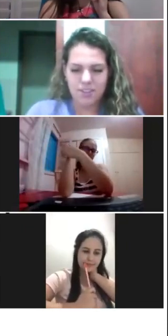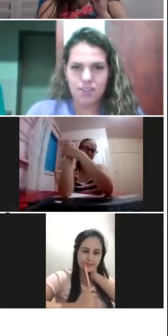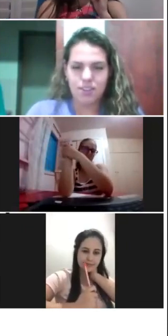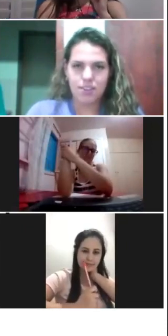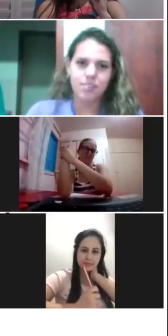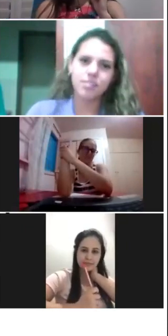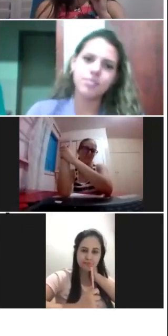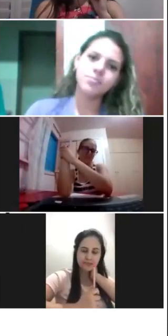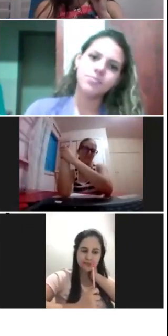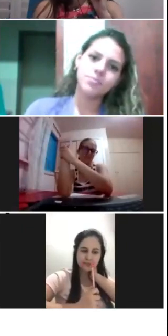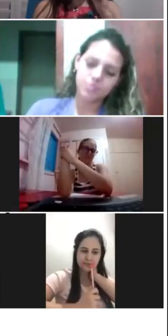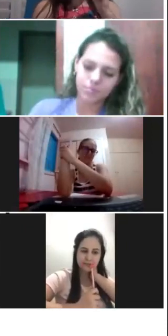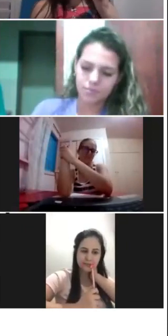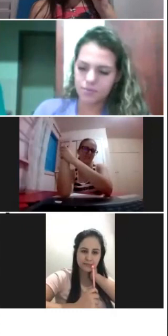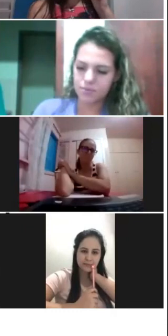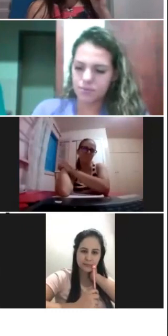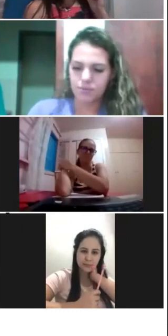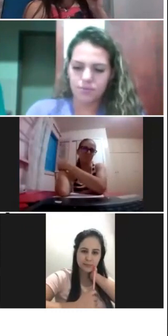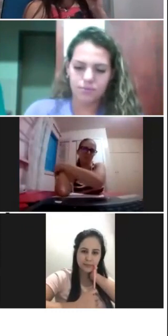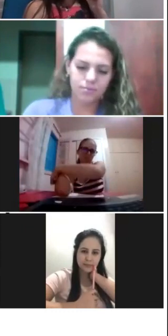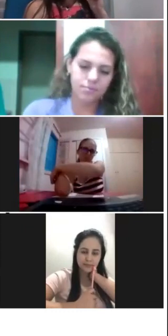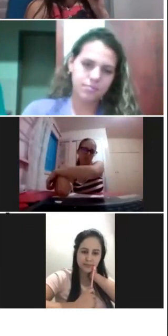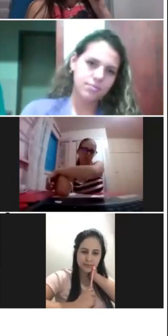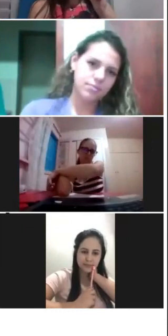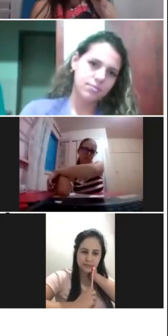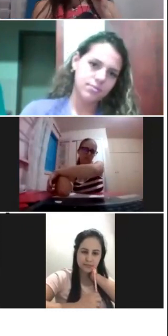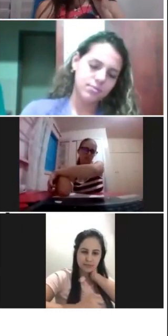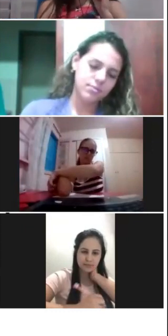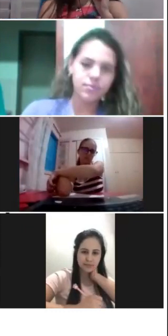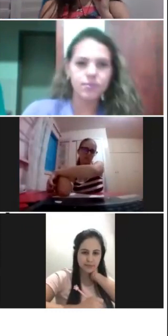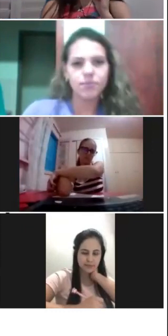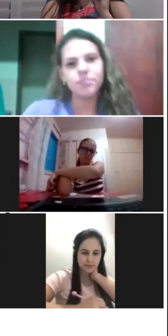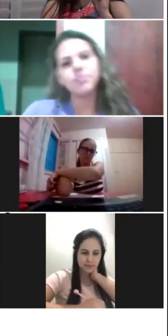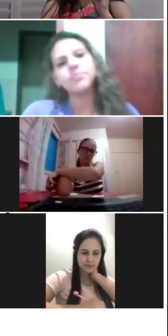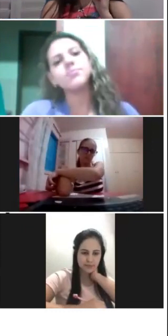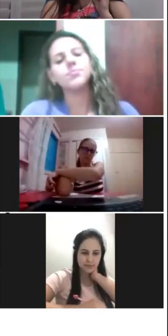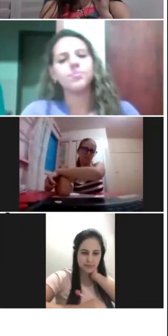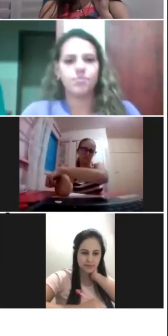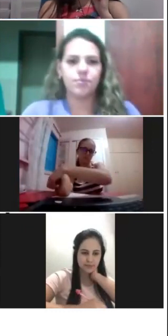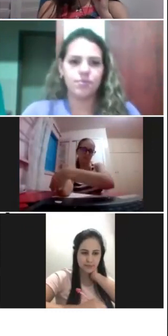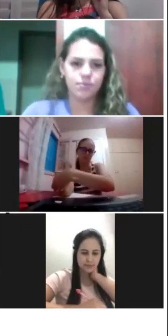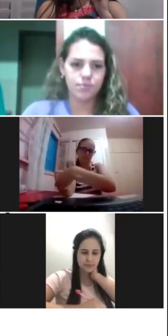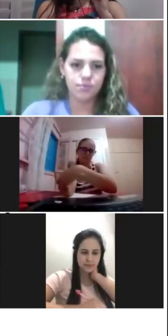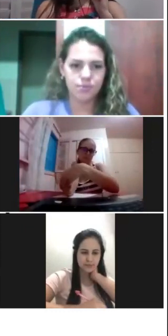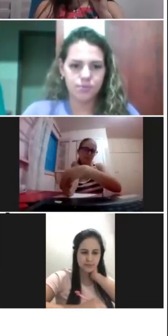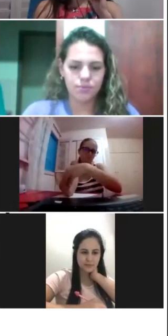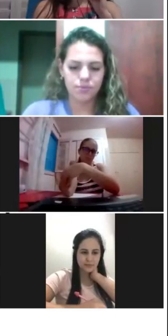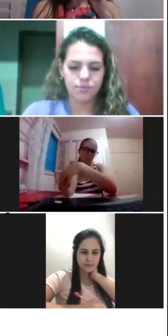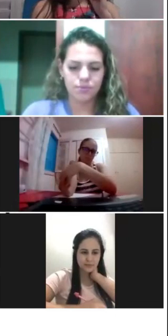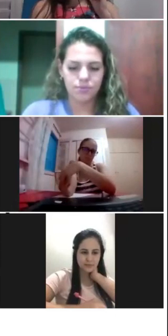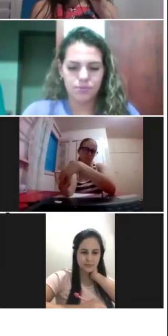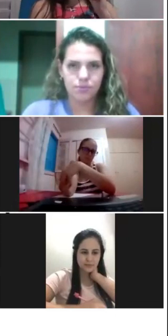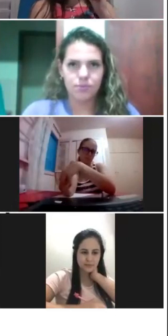DNA, inicialmente ocorre a separação das fitas em razão do rompimento das pontes de nitrogênio, de